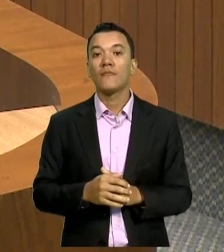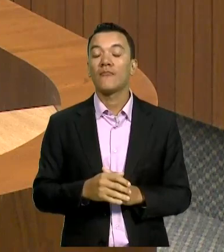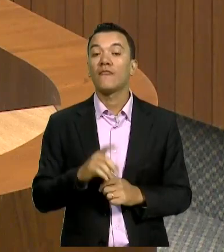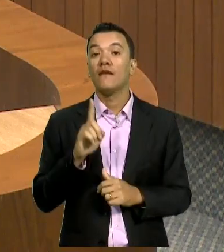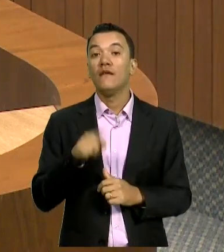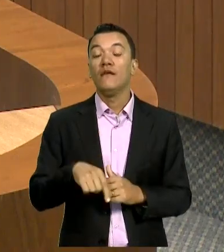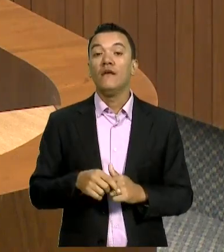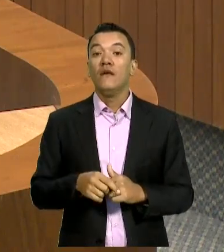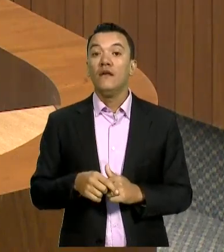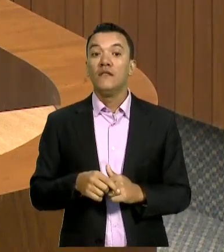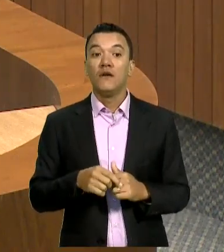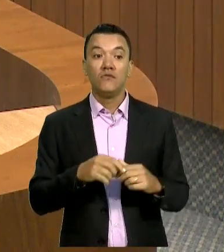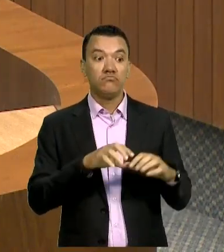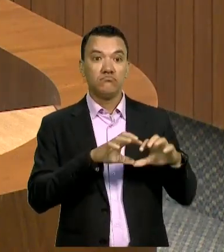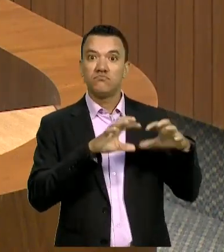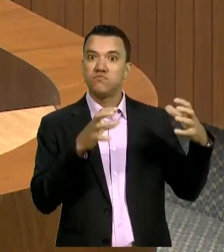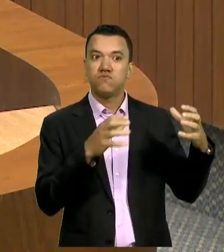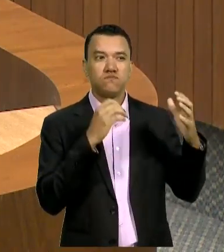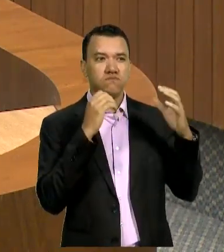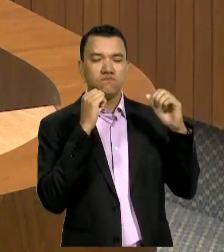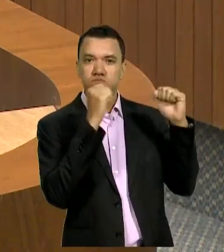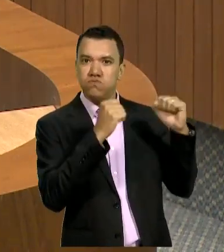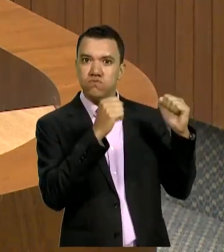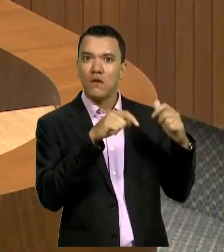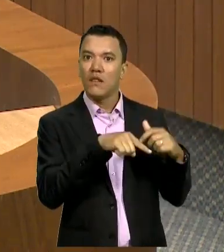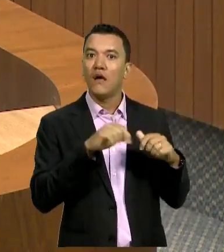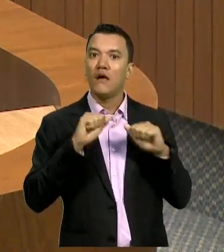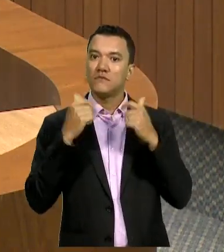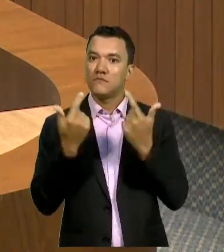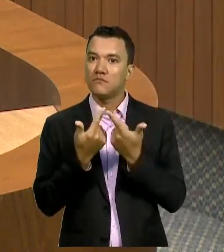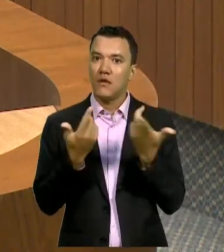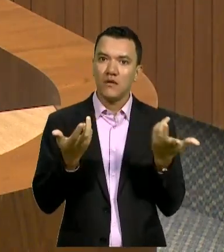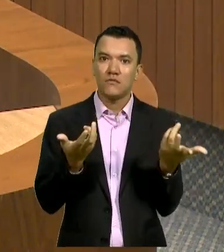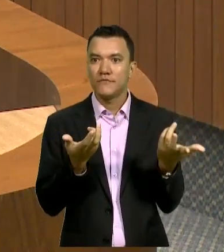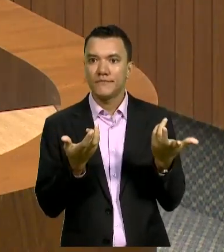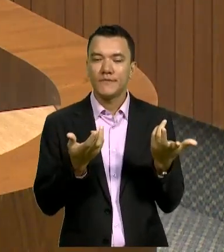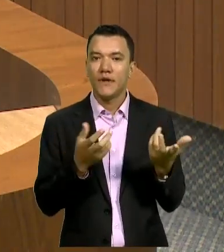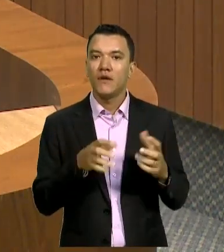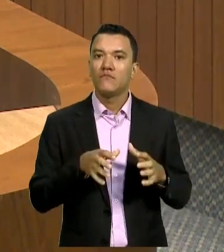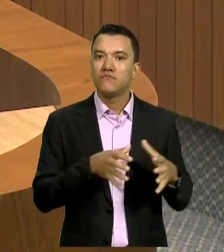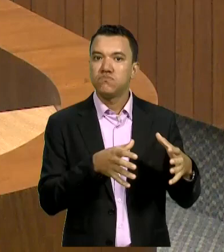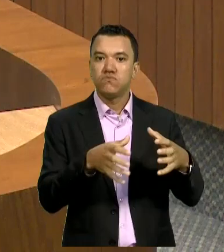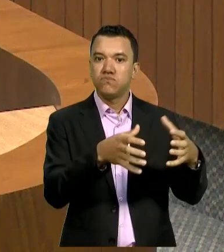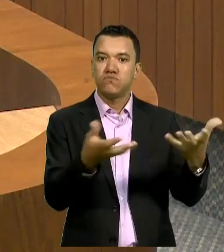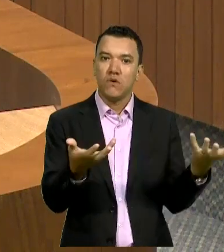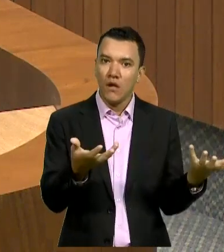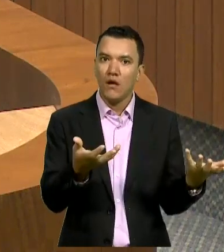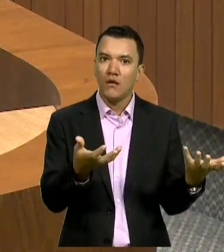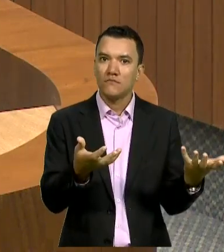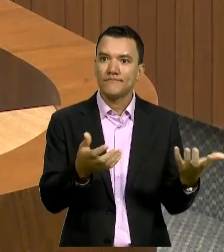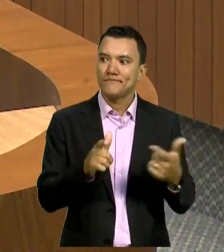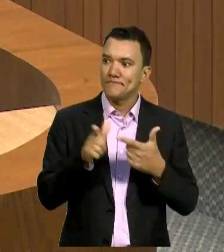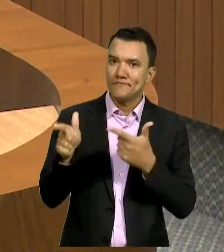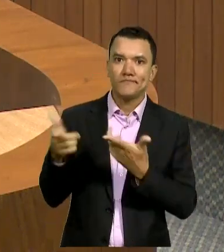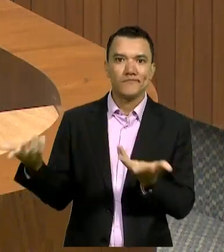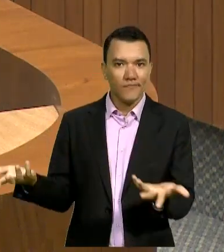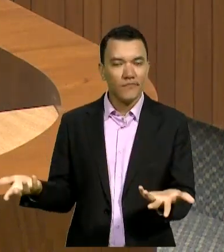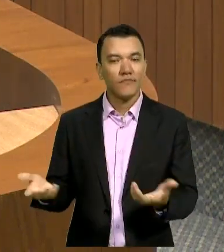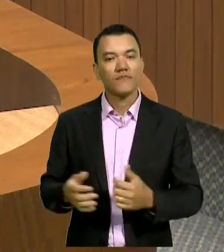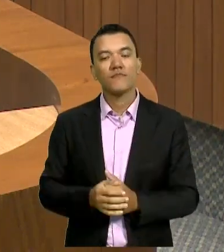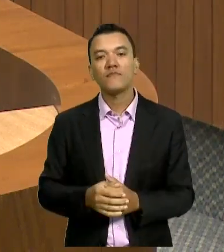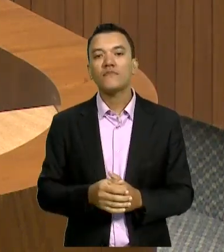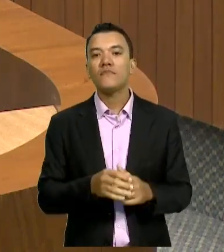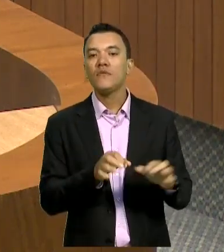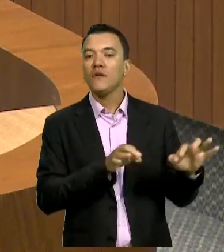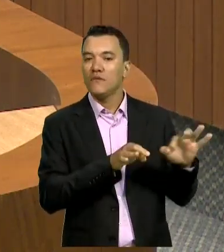daqui, constrangeram a Assembleia em direção ao governo para fazer constrangimento também. Óbvio que orquestrado,